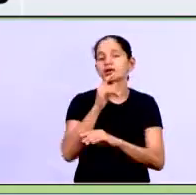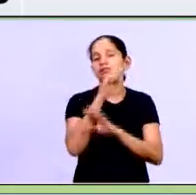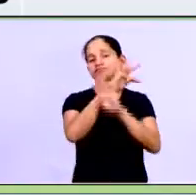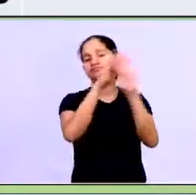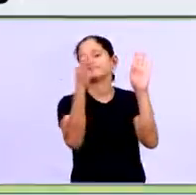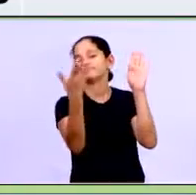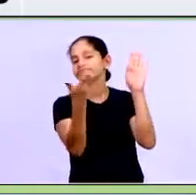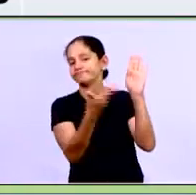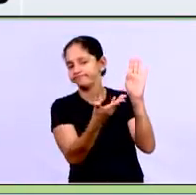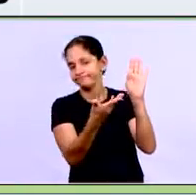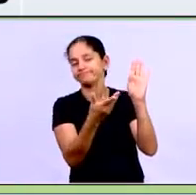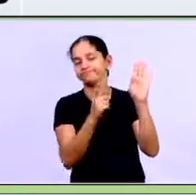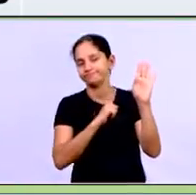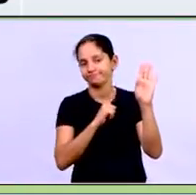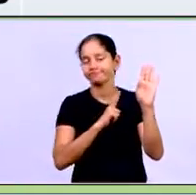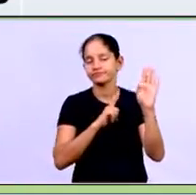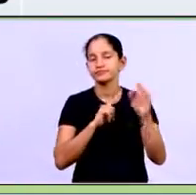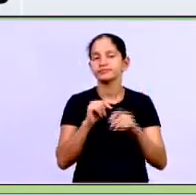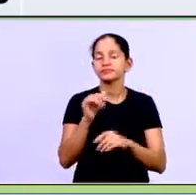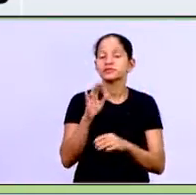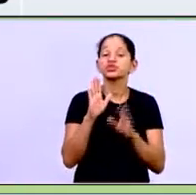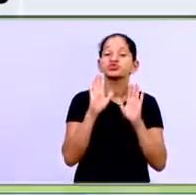bem. Da minha dívida de 10